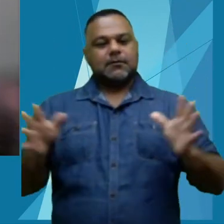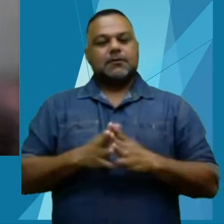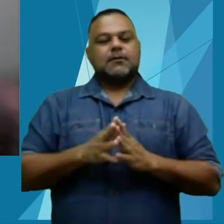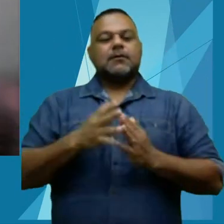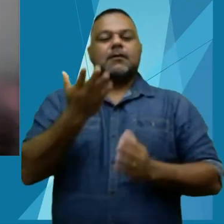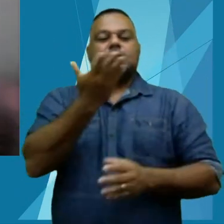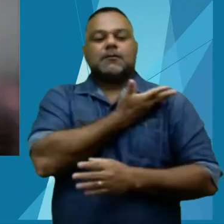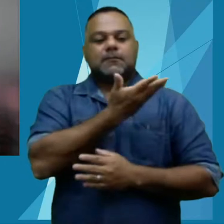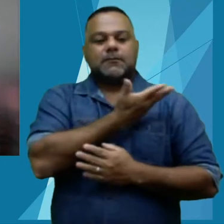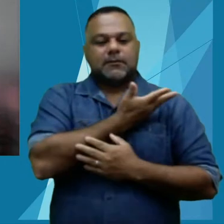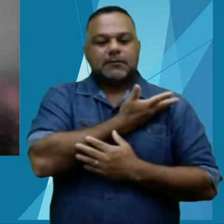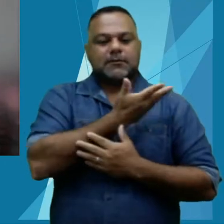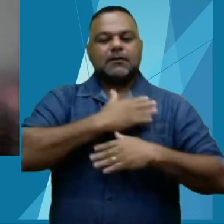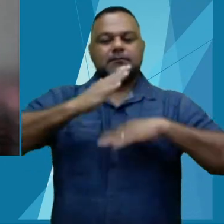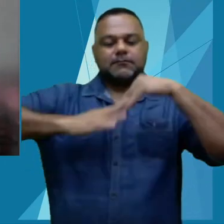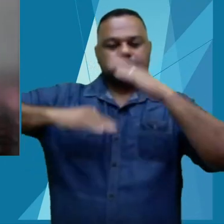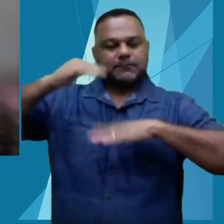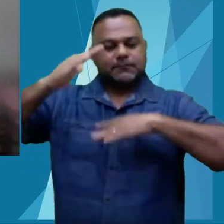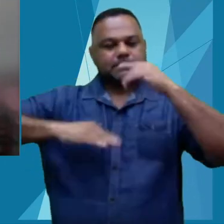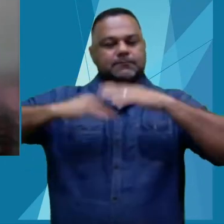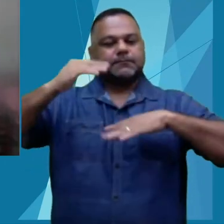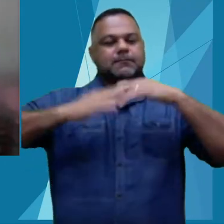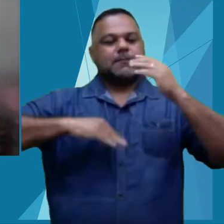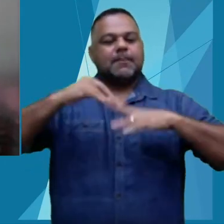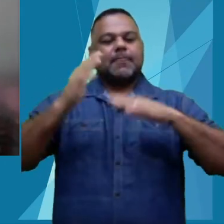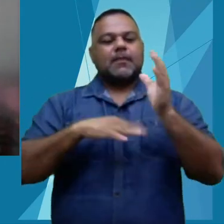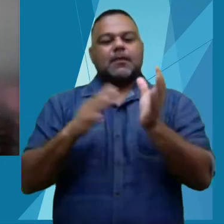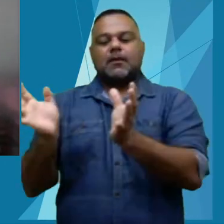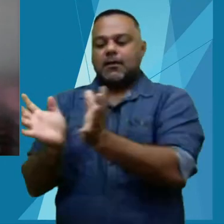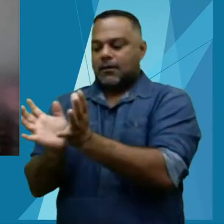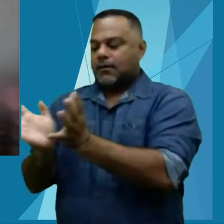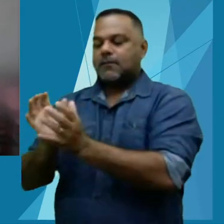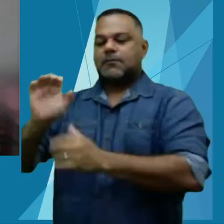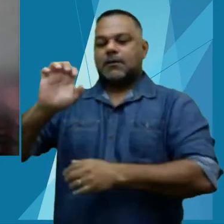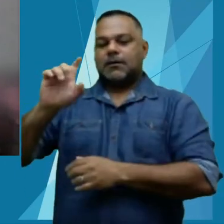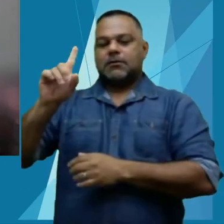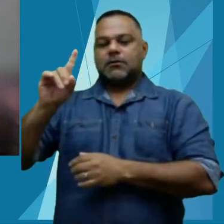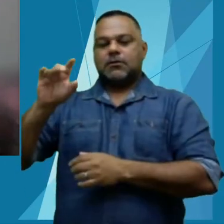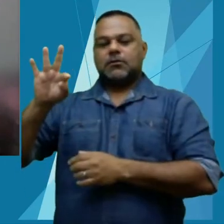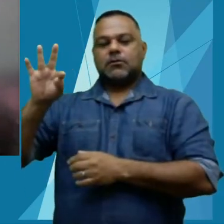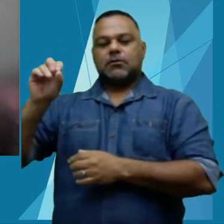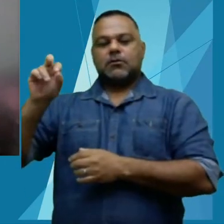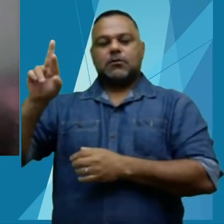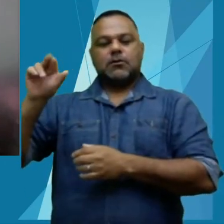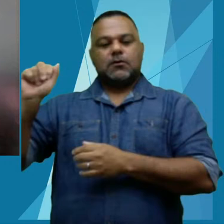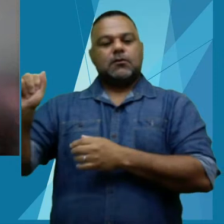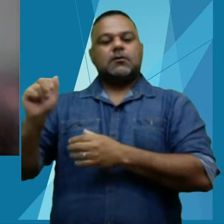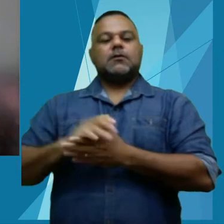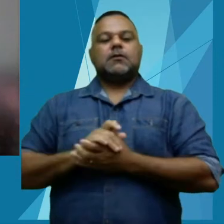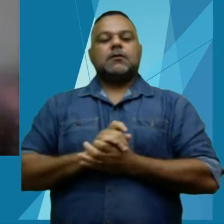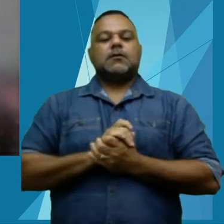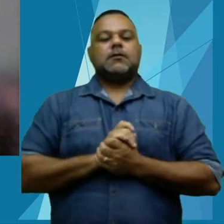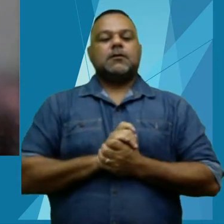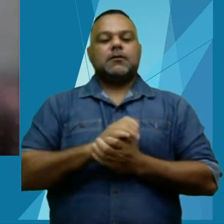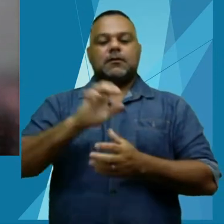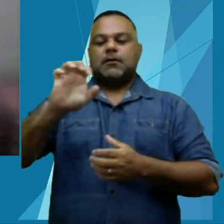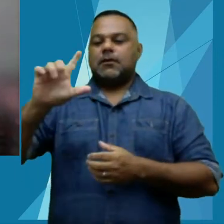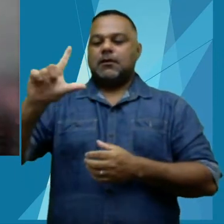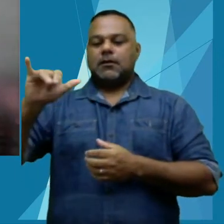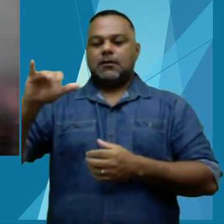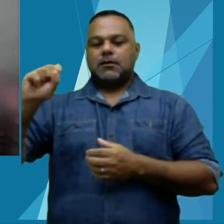amigos profissionais da equipe da editora, os nossos queridos Ronaldo